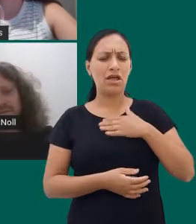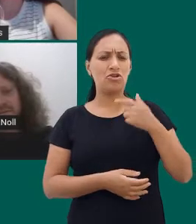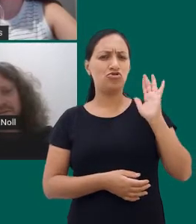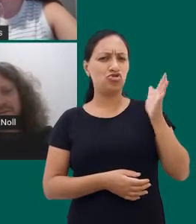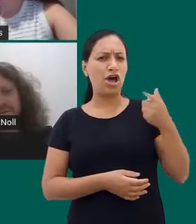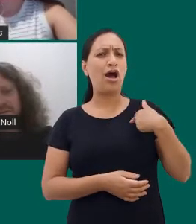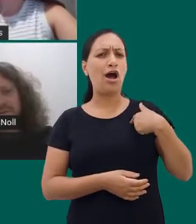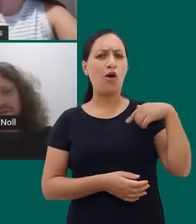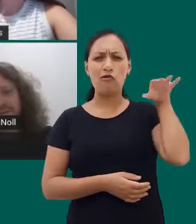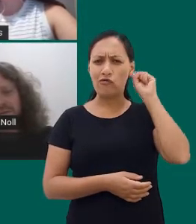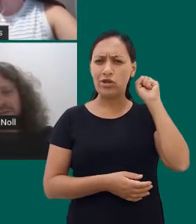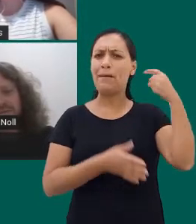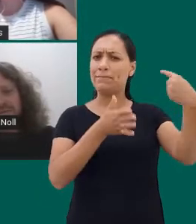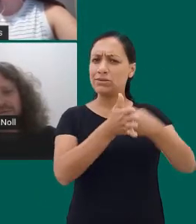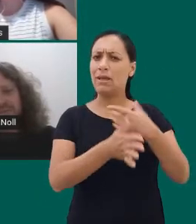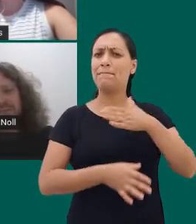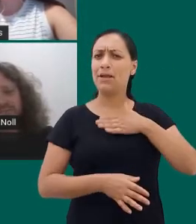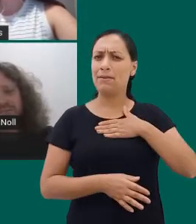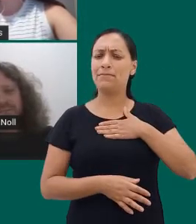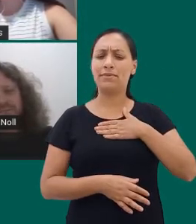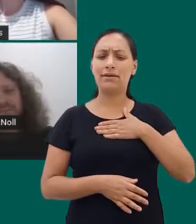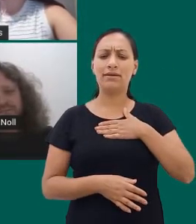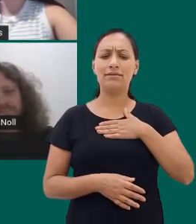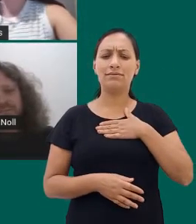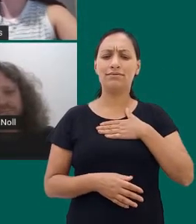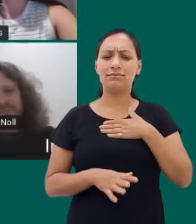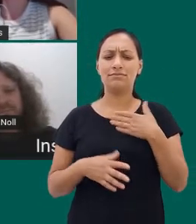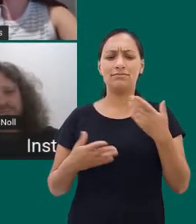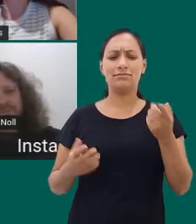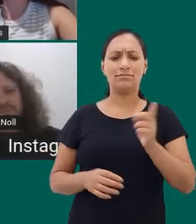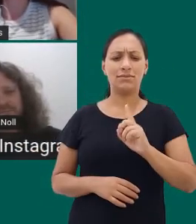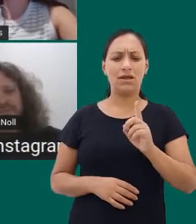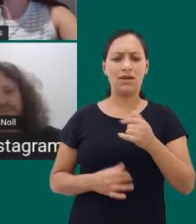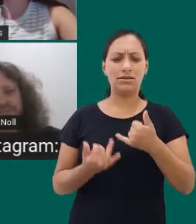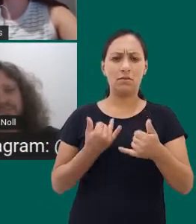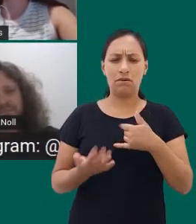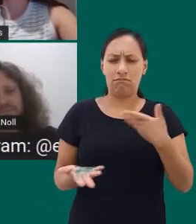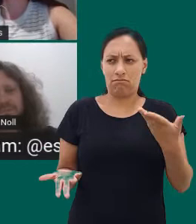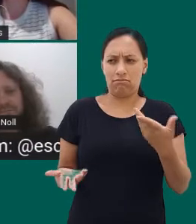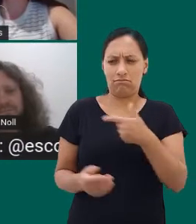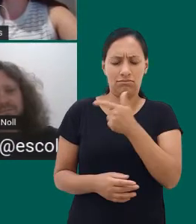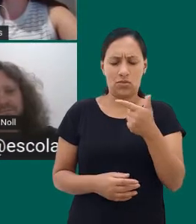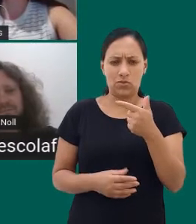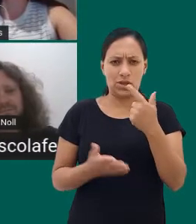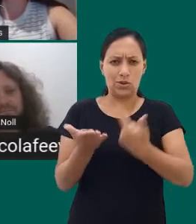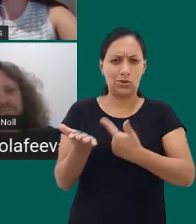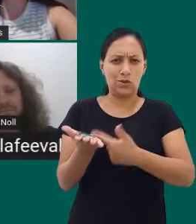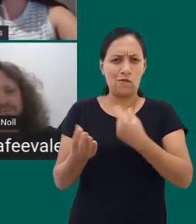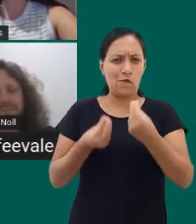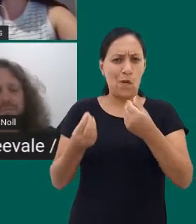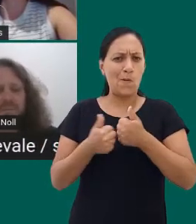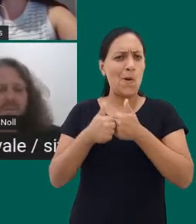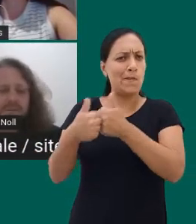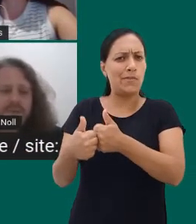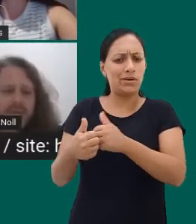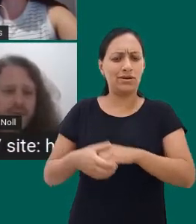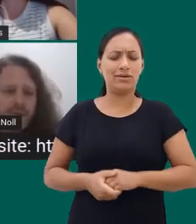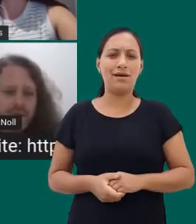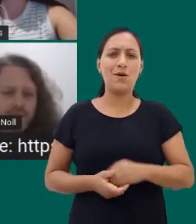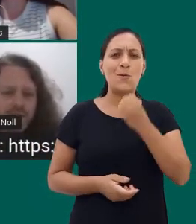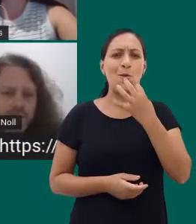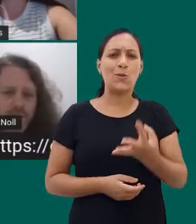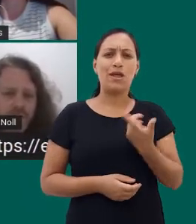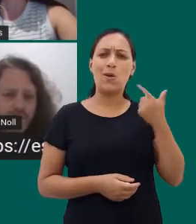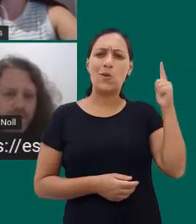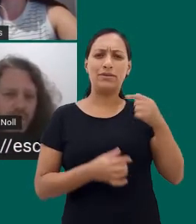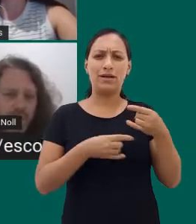muita gente perguntar para mim sobre isso, né? Mas como é assim, a Antônia, como não tem livro, como é que ela acompanha? E que nem eu tinha contado numa outra